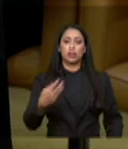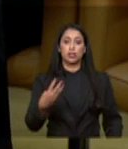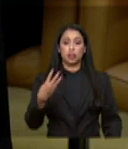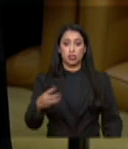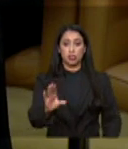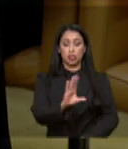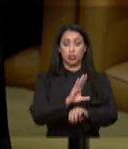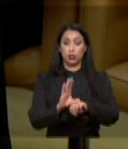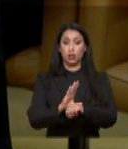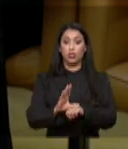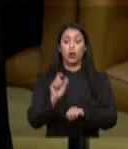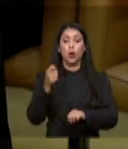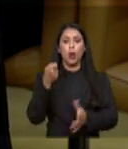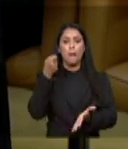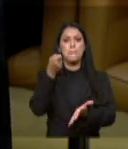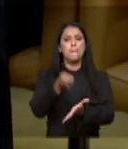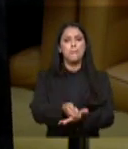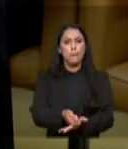é